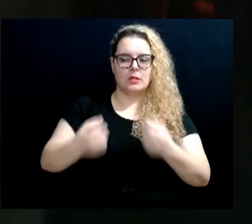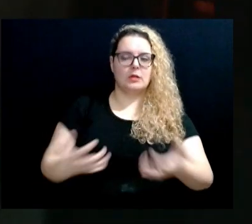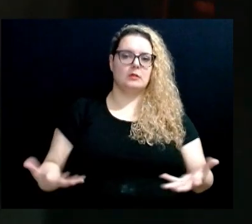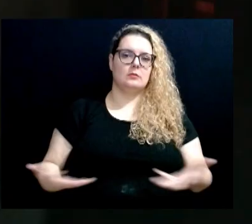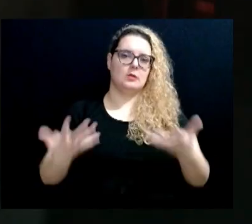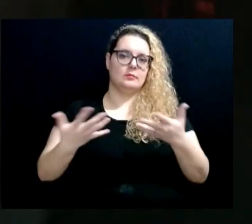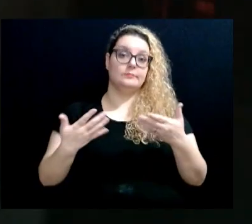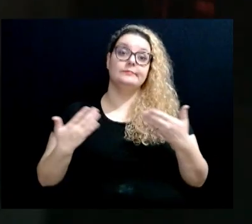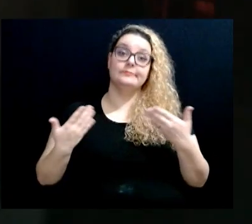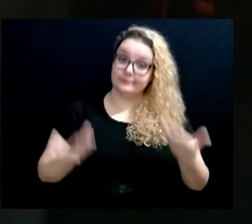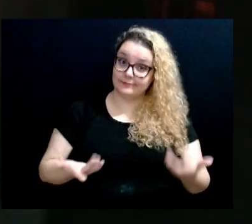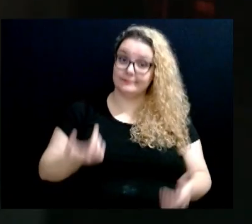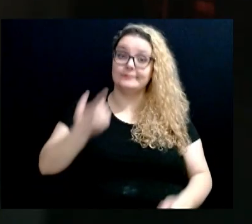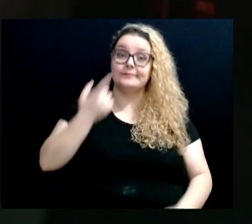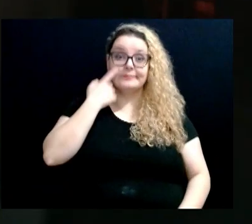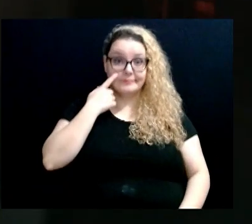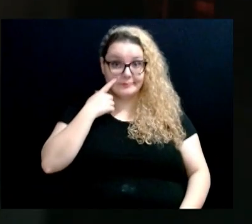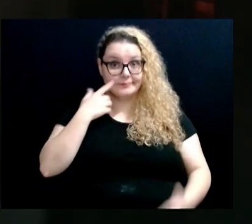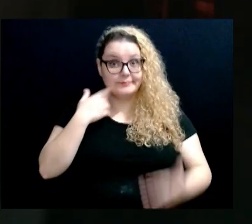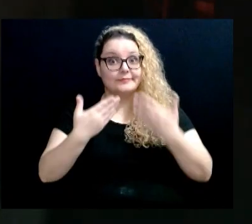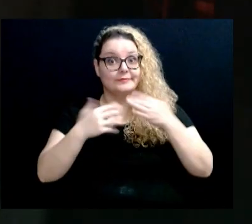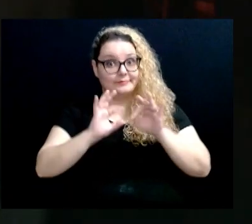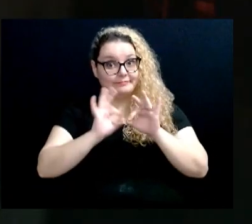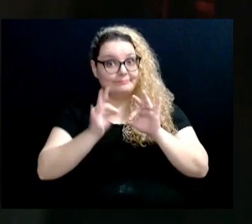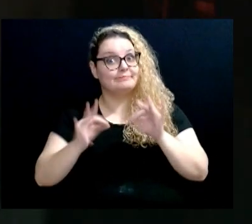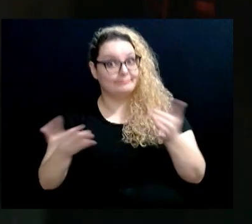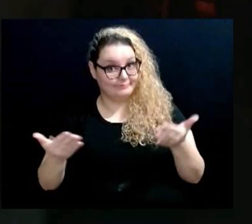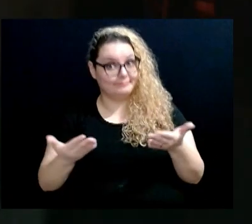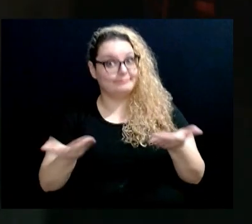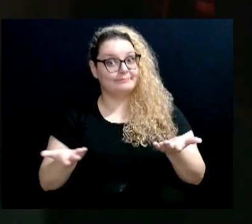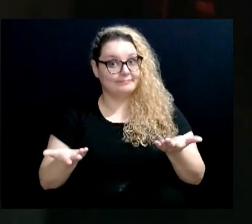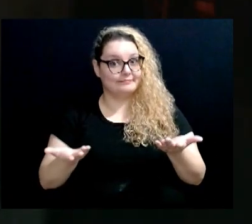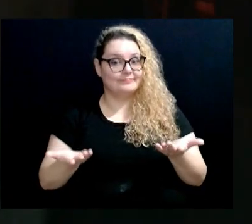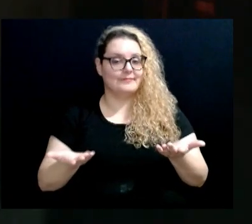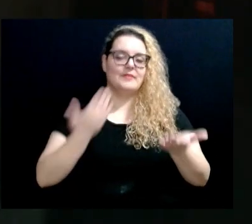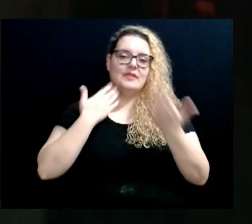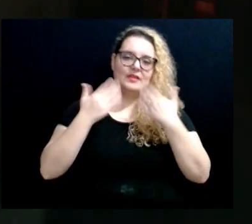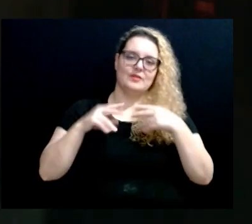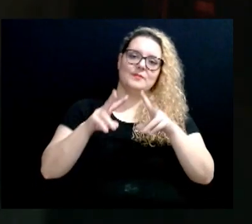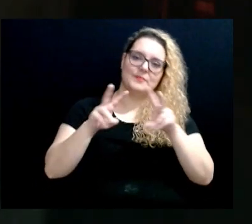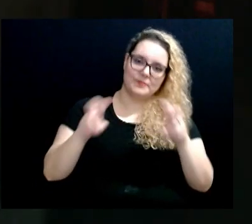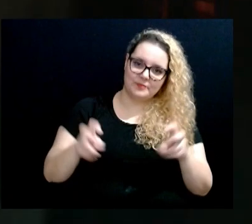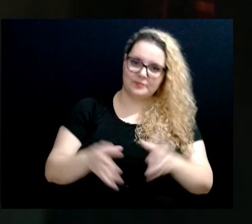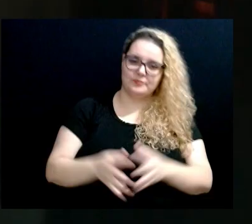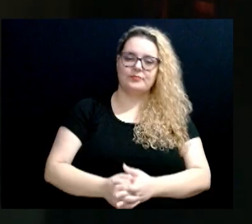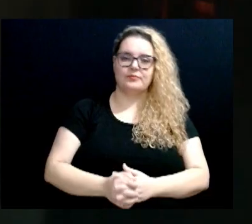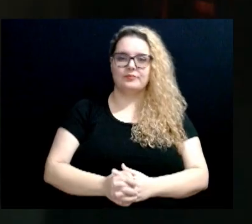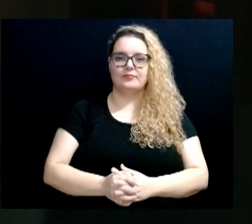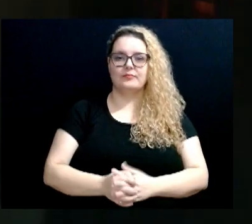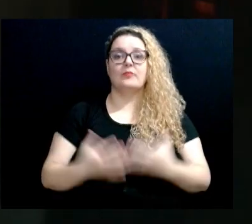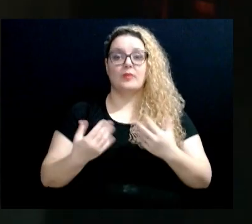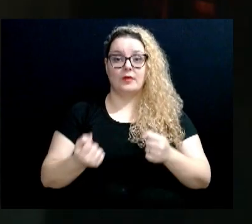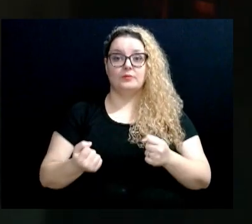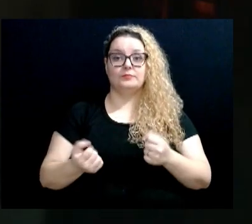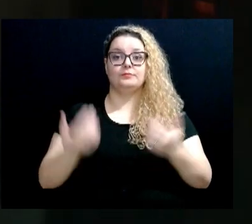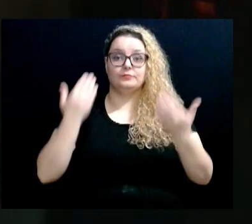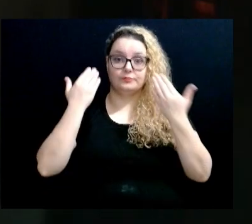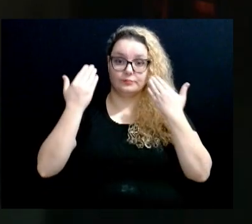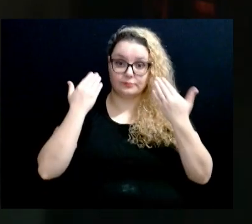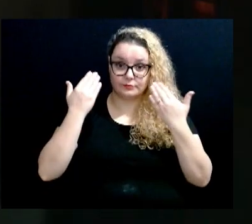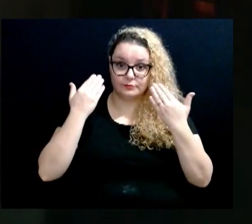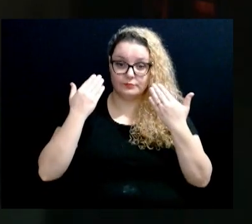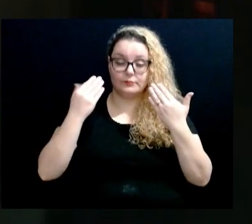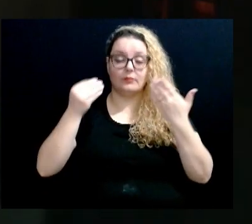que nós temos muita conversa hoje, né? Então, para conversar sobre esse tema, nós recebemos a psicóloga e